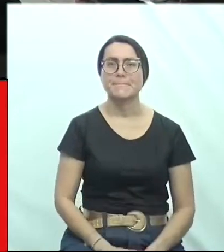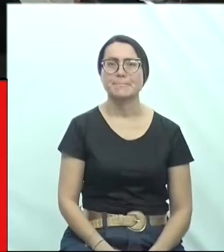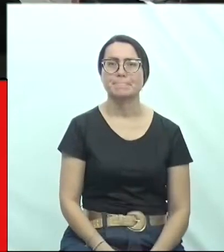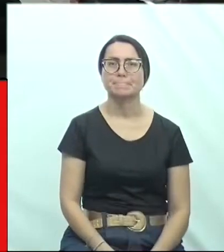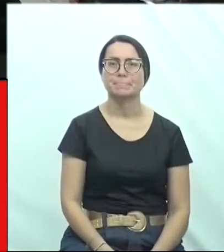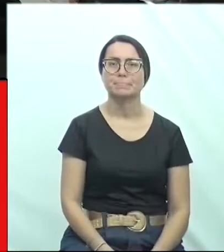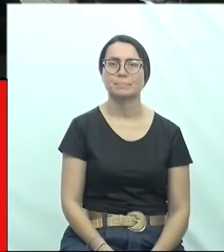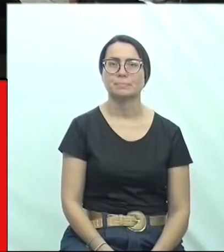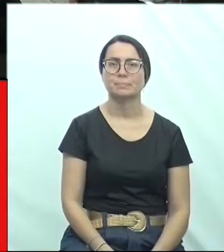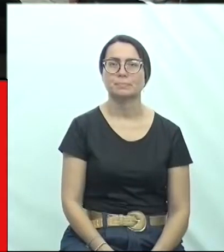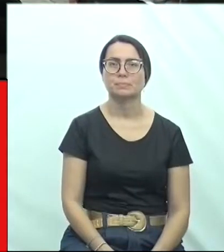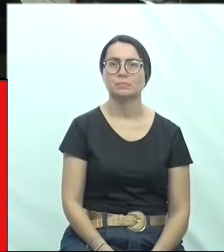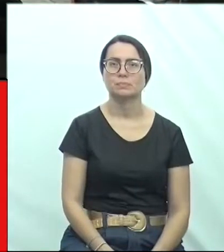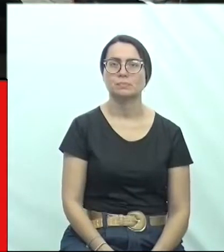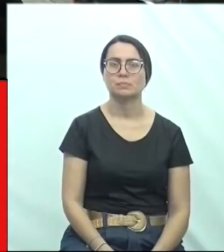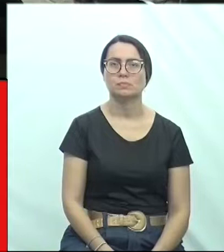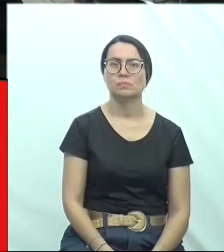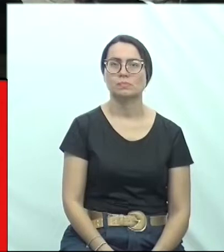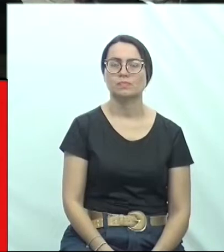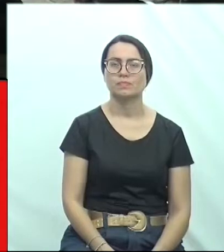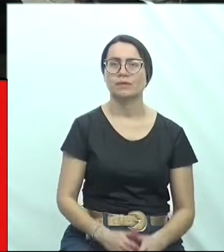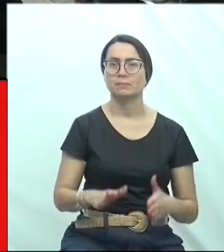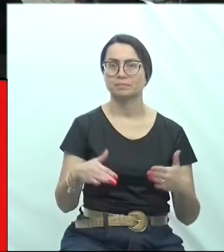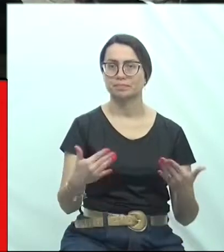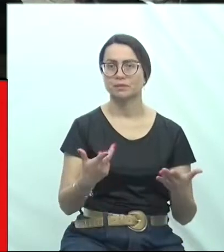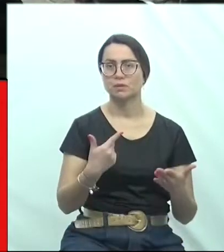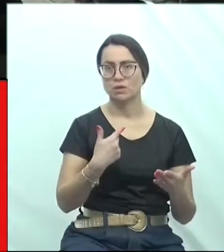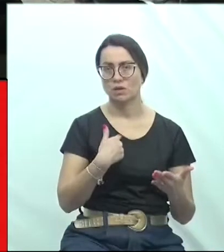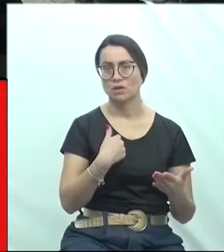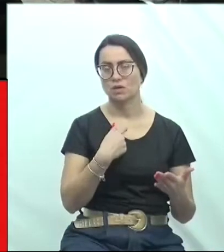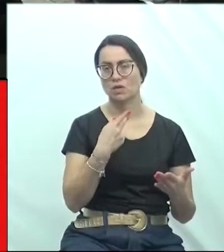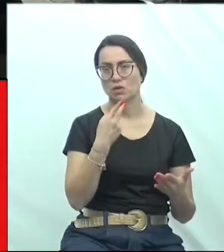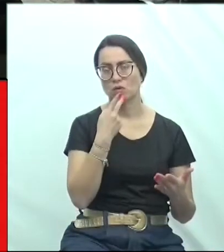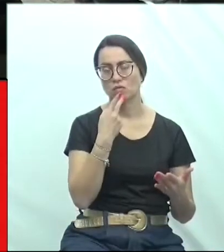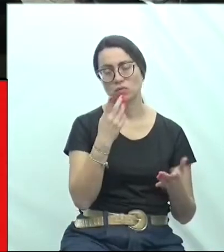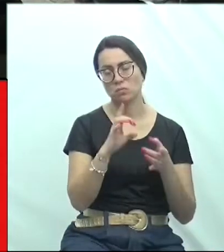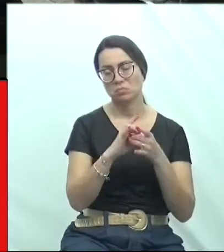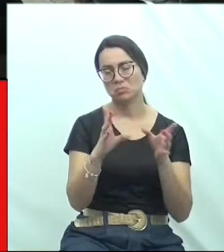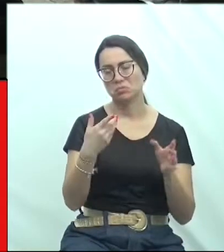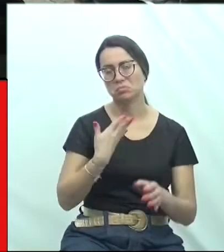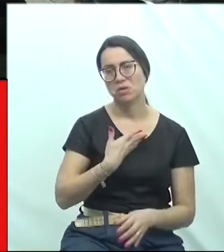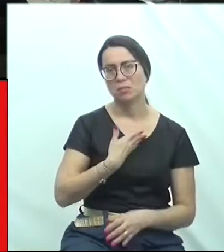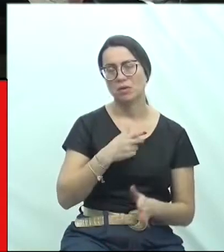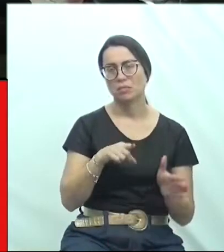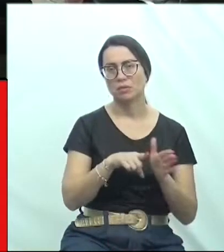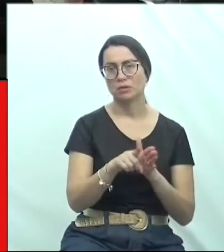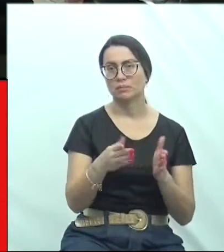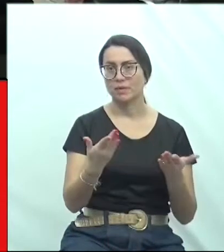então, eu vou deixar para os meus colegas que estão também afiados para fazer pergunta para vocês. Mas só dizer que